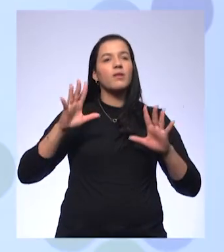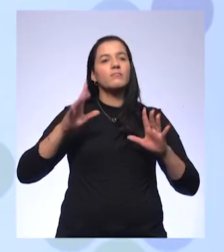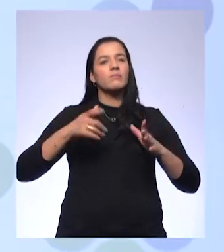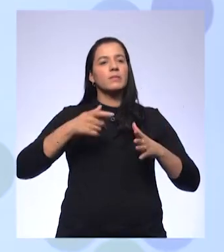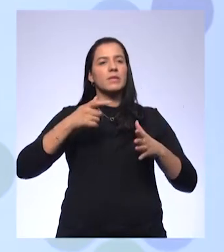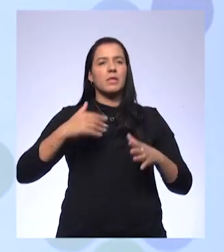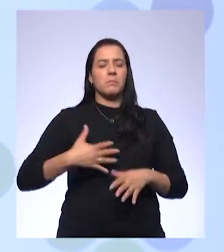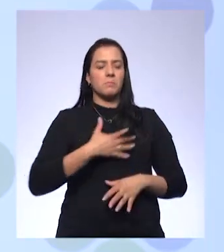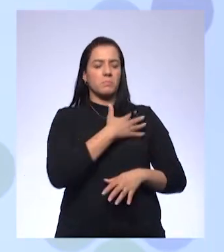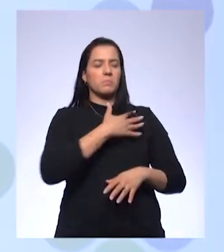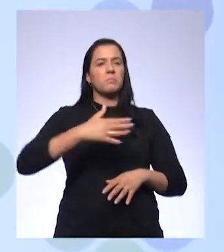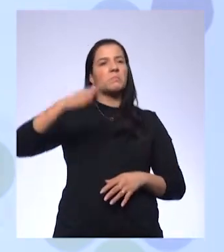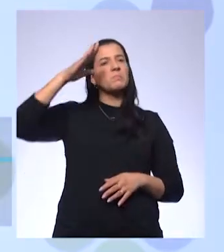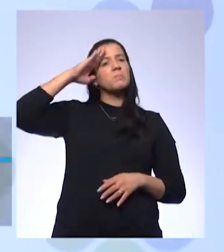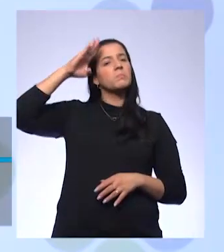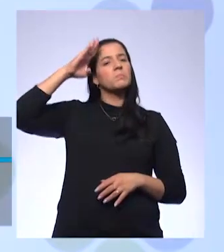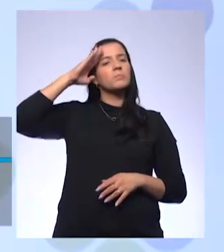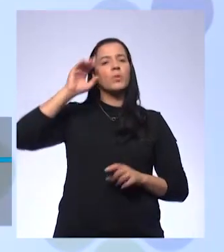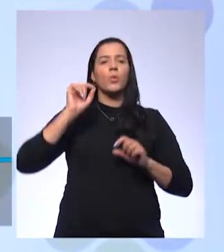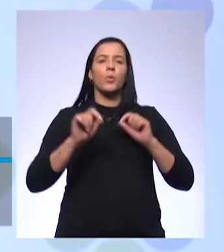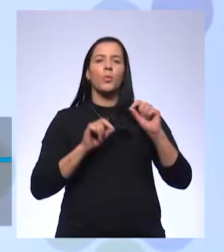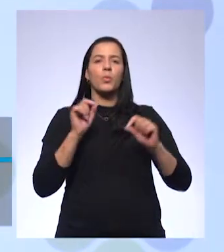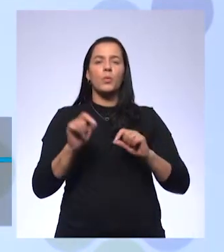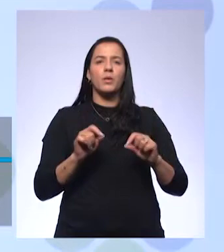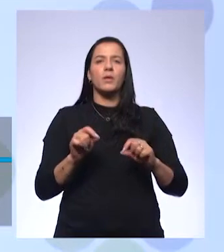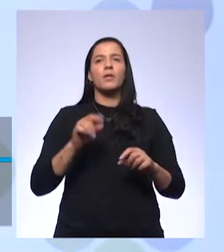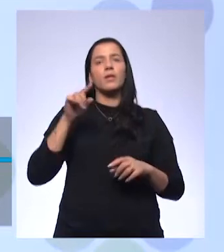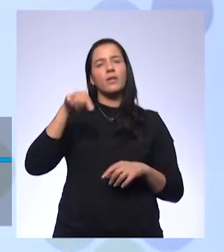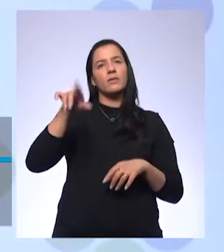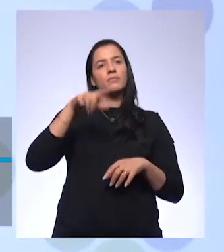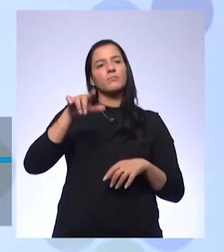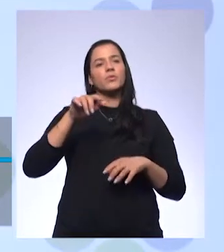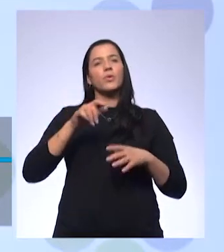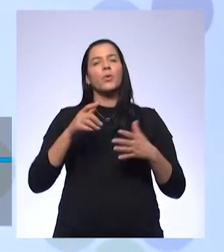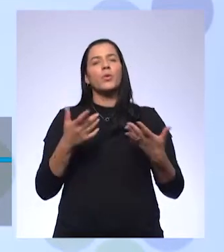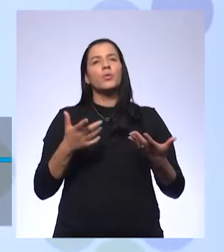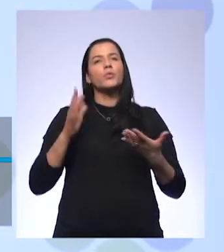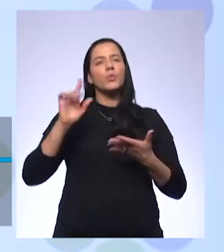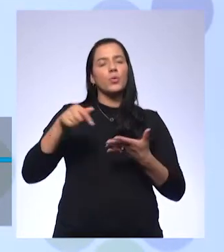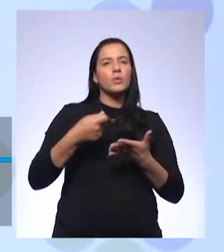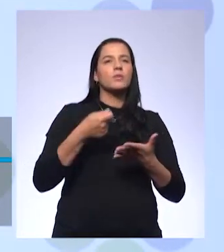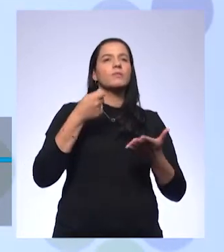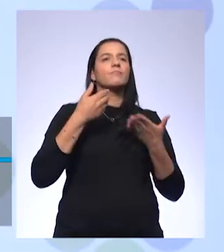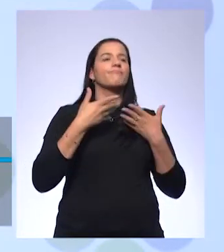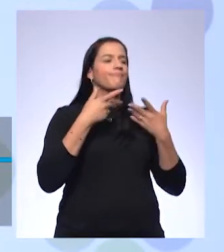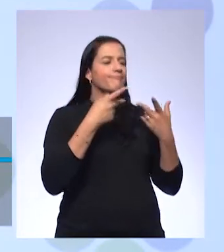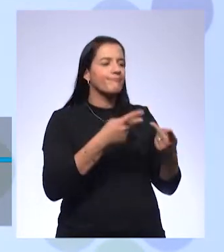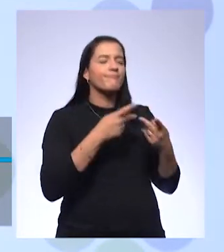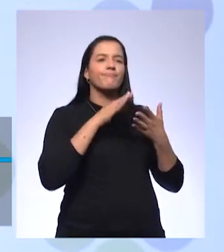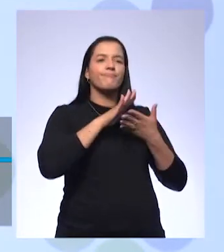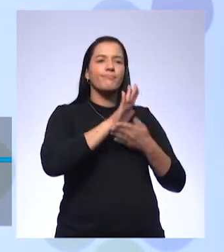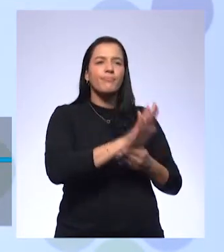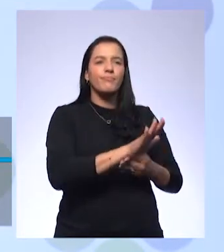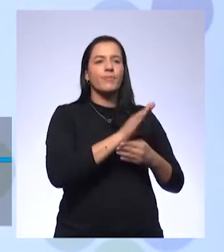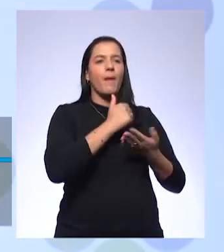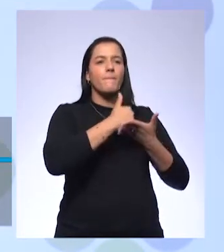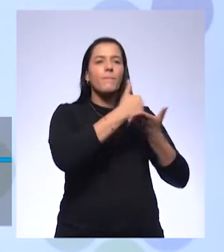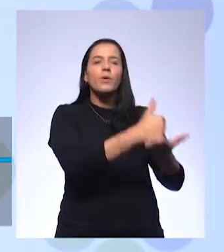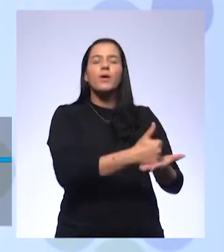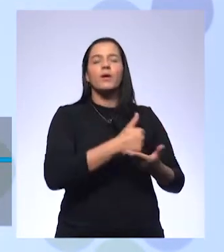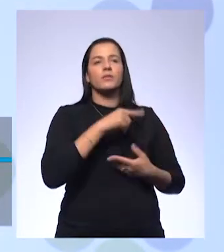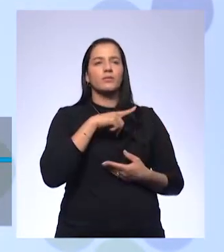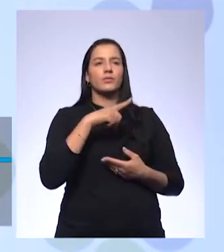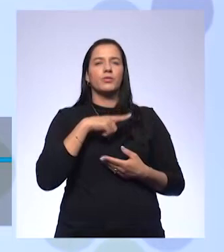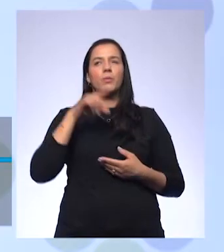esta imagem, com esses dizeres, que as ditaduras da América Latina foram, sim, apoiadas pelos Estados Unidos. E o que o Pinochet